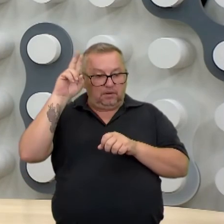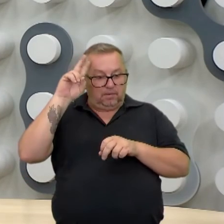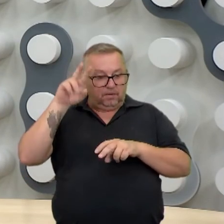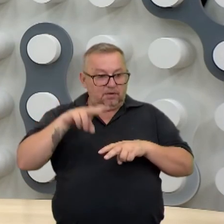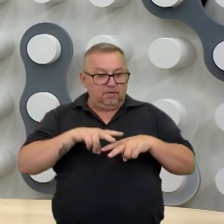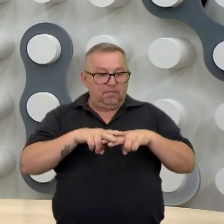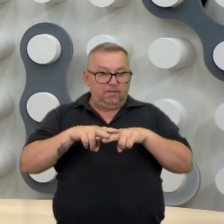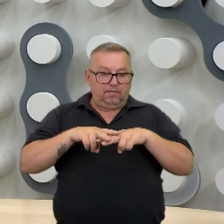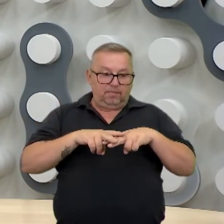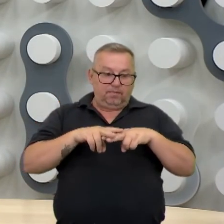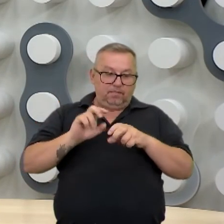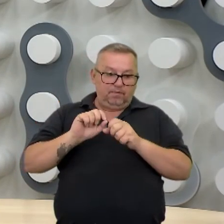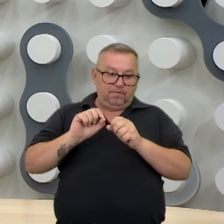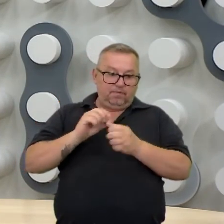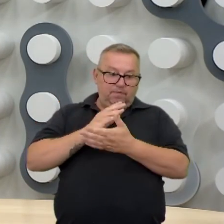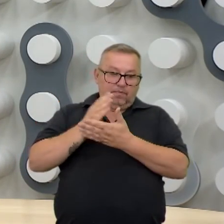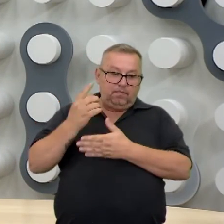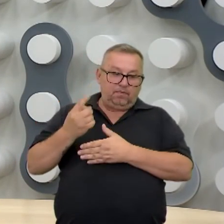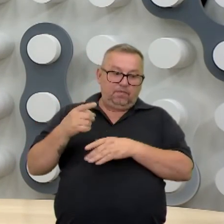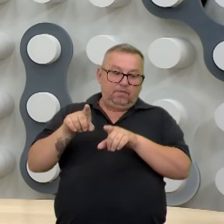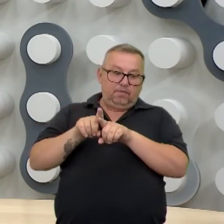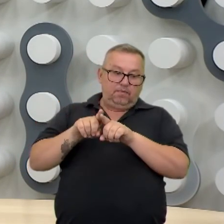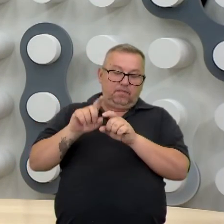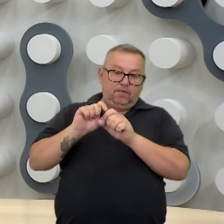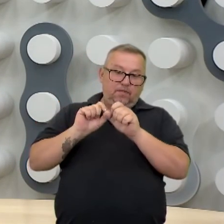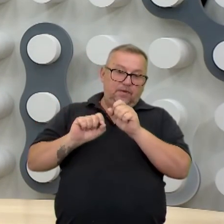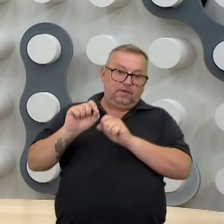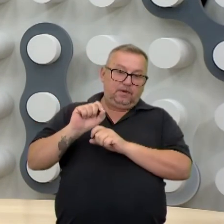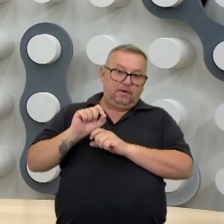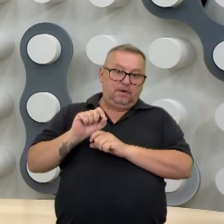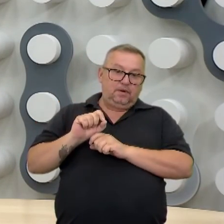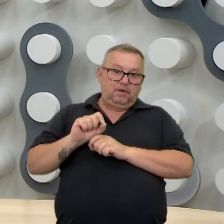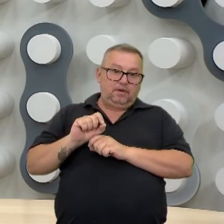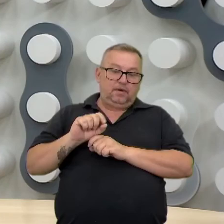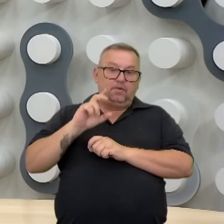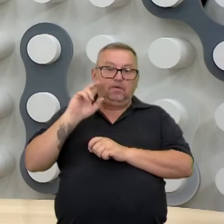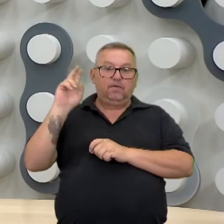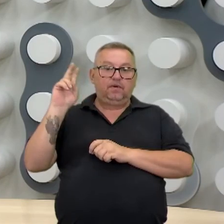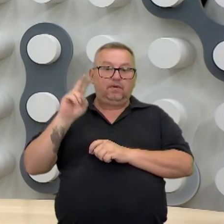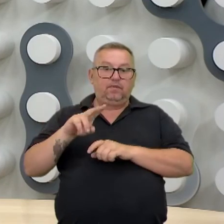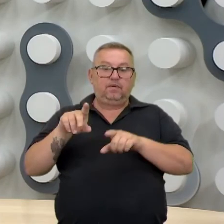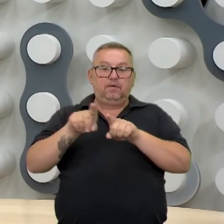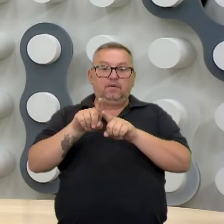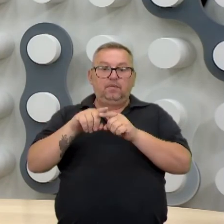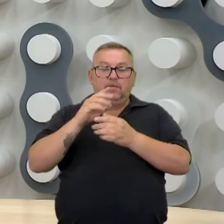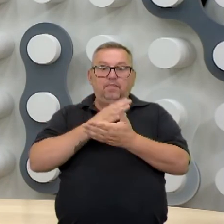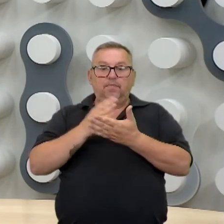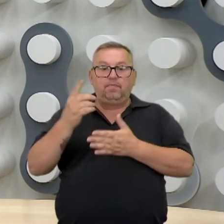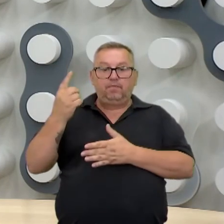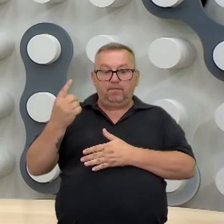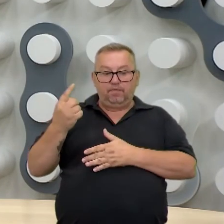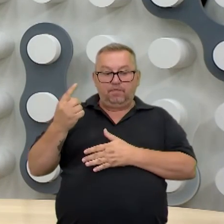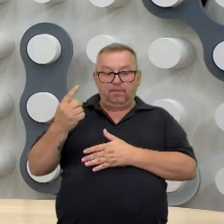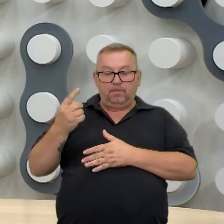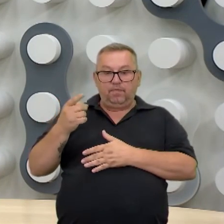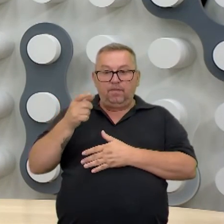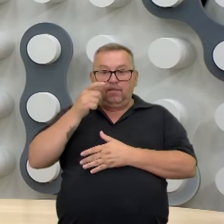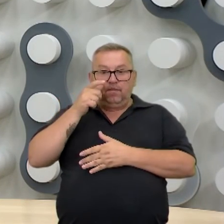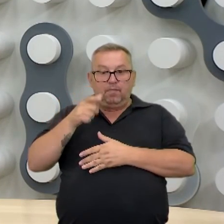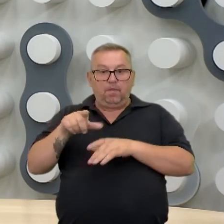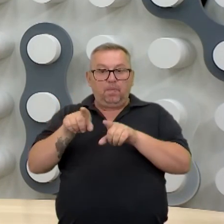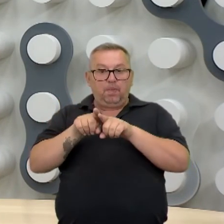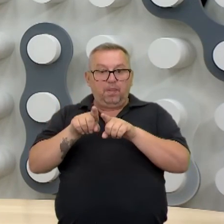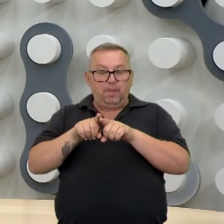aula da introdução 1, né, para fazer aí um revival do que vocês viram na introdução 1. Né, vocês podem pegar